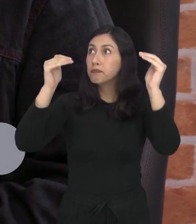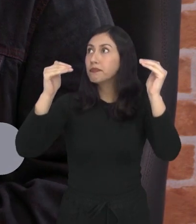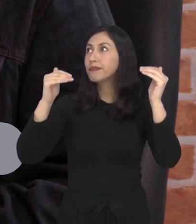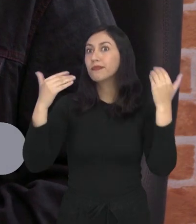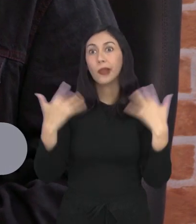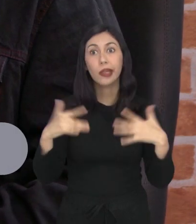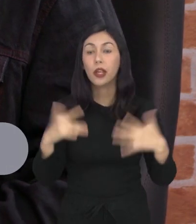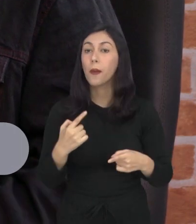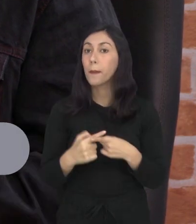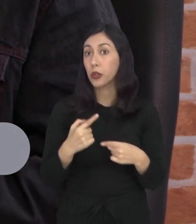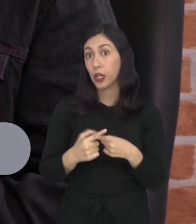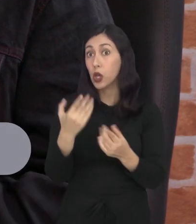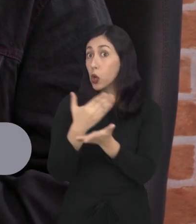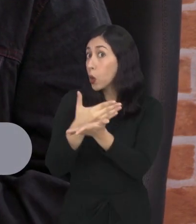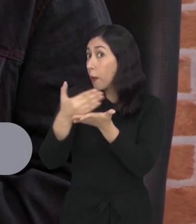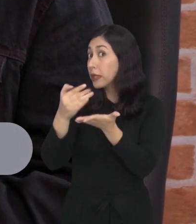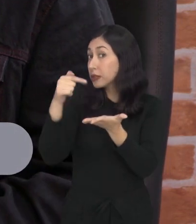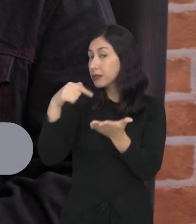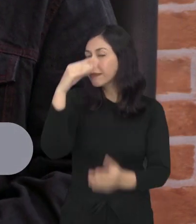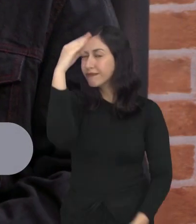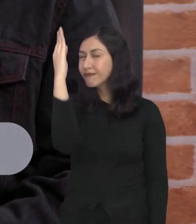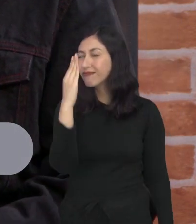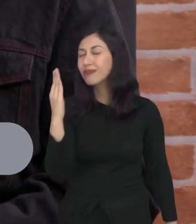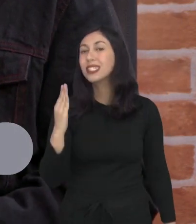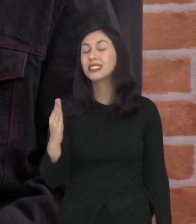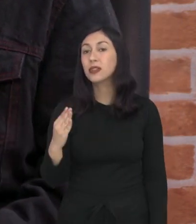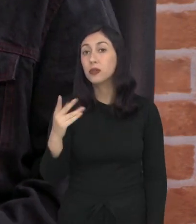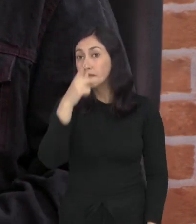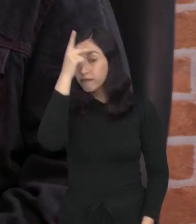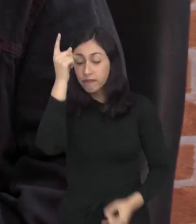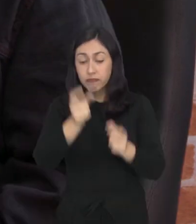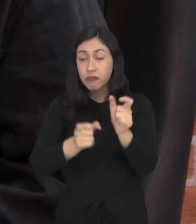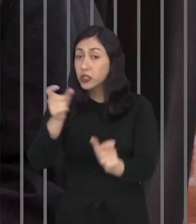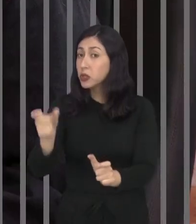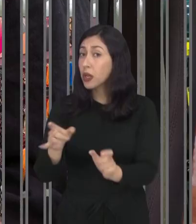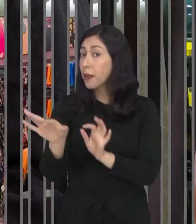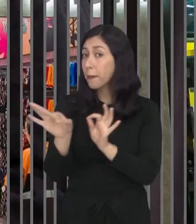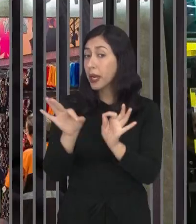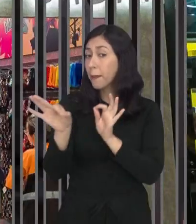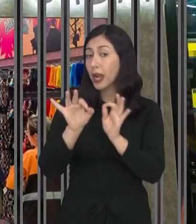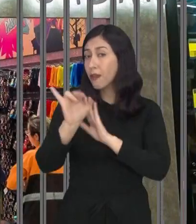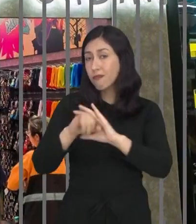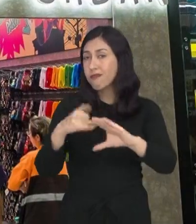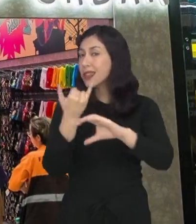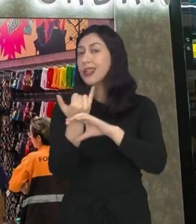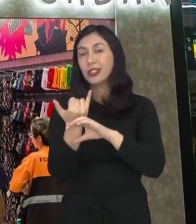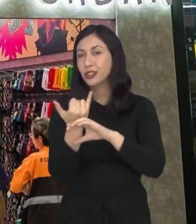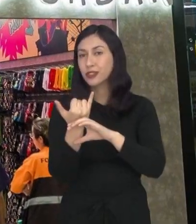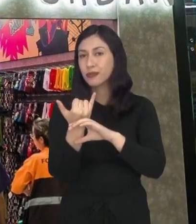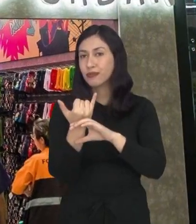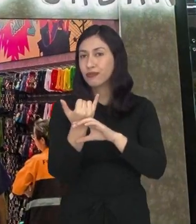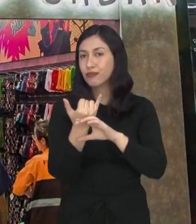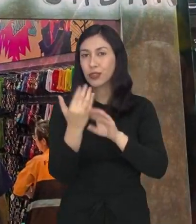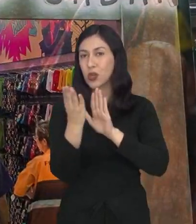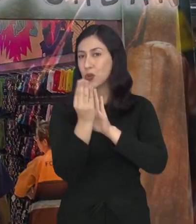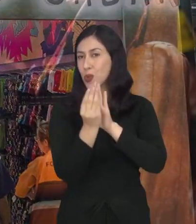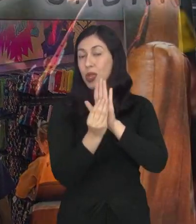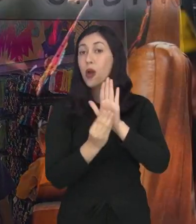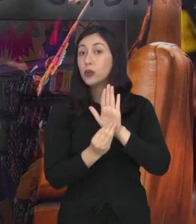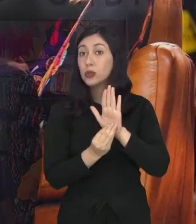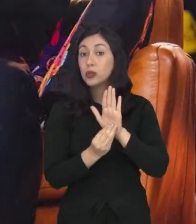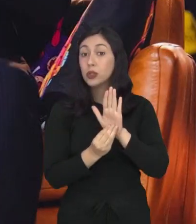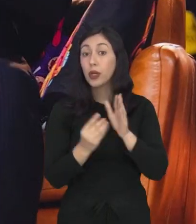assim, a Comic Con, ela começou no Brasil com pessoas que produziam conteúdo sobre. Porque a Comic Con, o que é? É o momento em